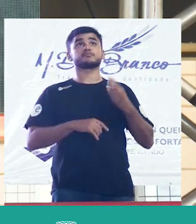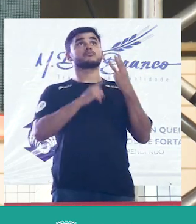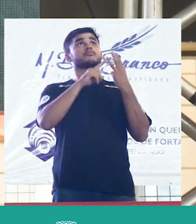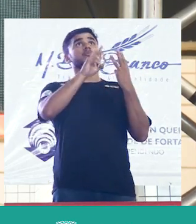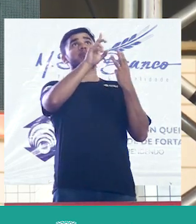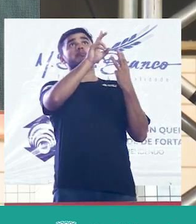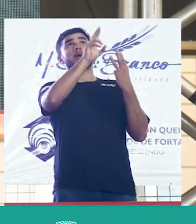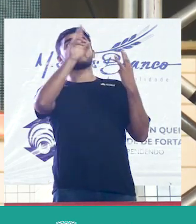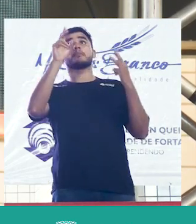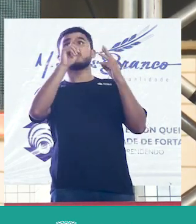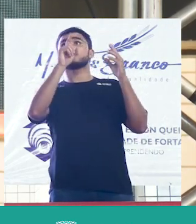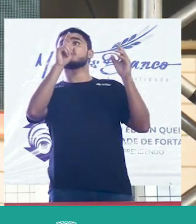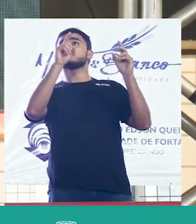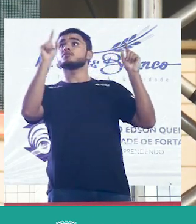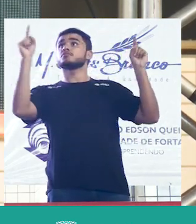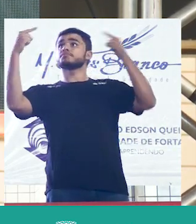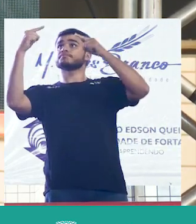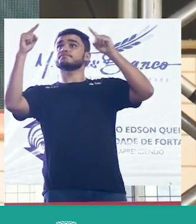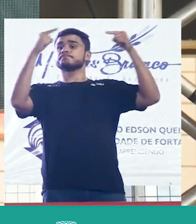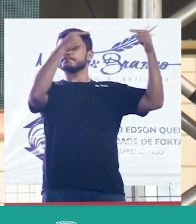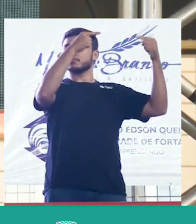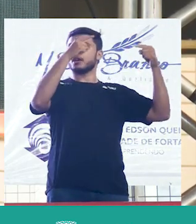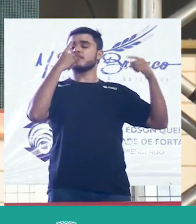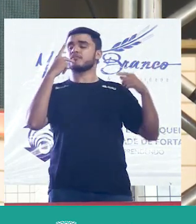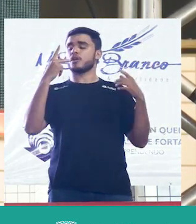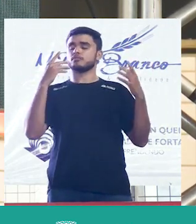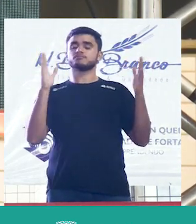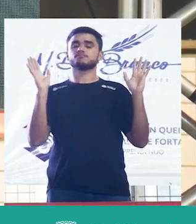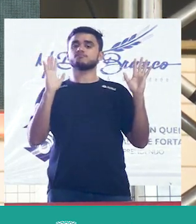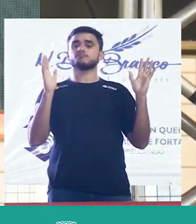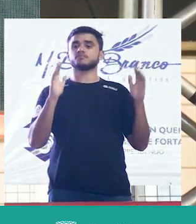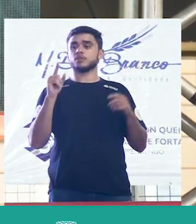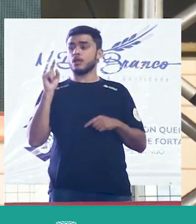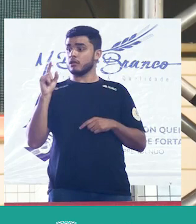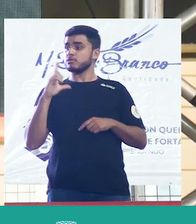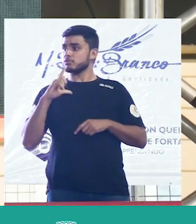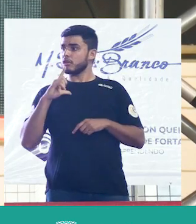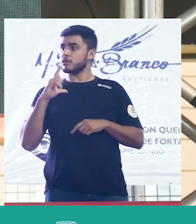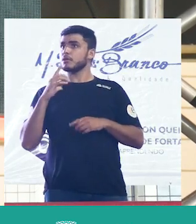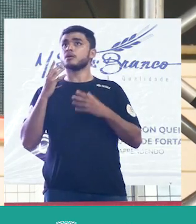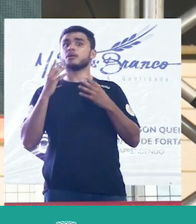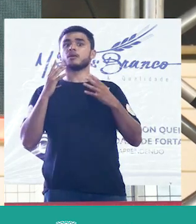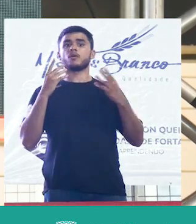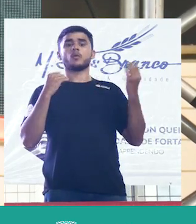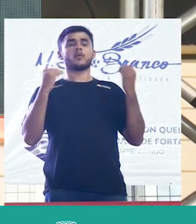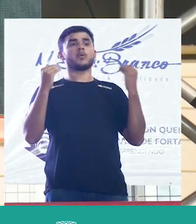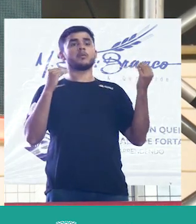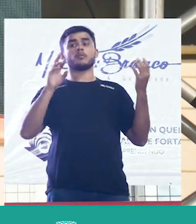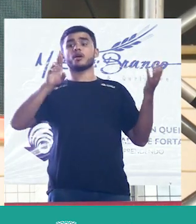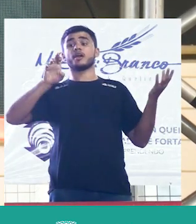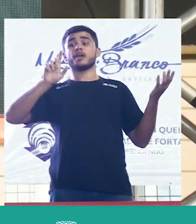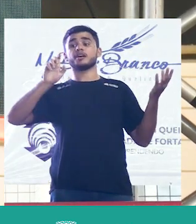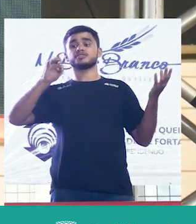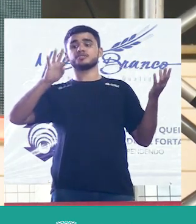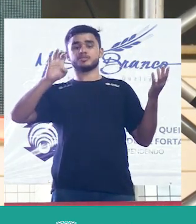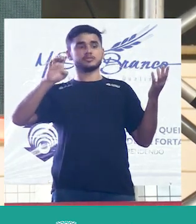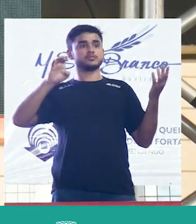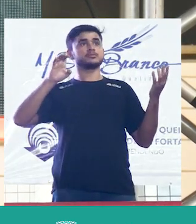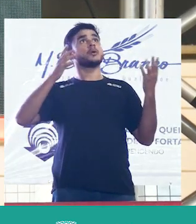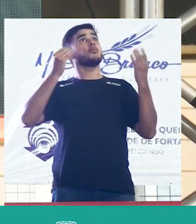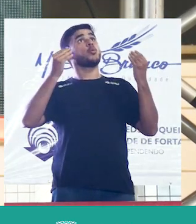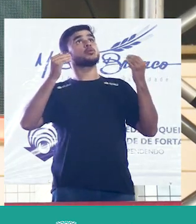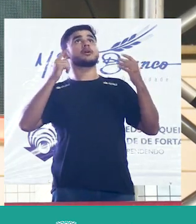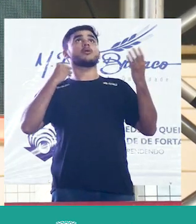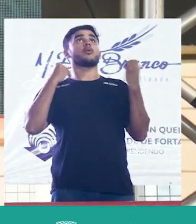percebe. Agora, nem sempre que há reagente em excesso, a questão diz. Tem uma coisa que você tem que desconfiar para